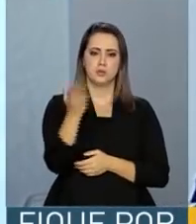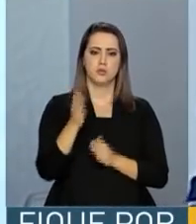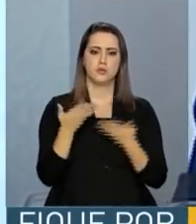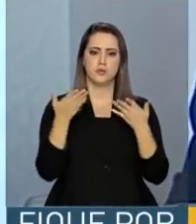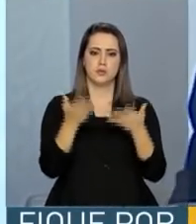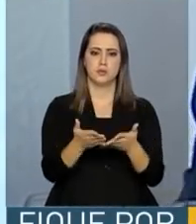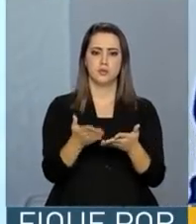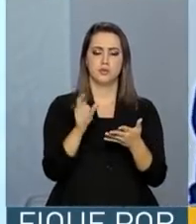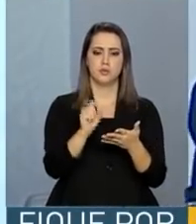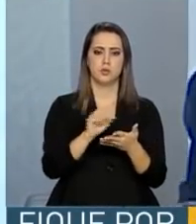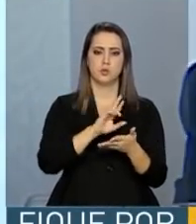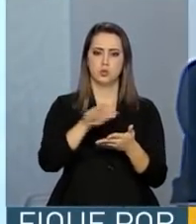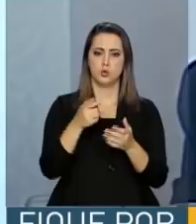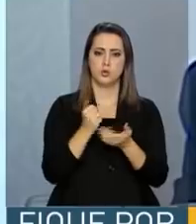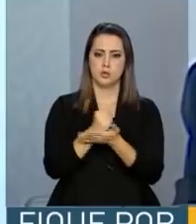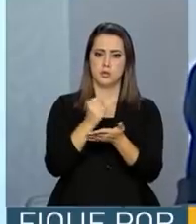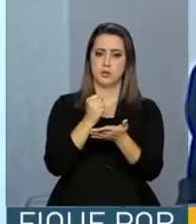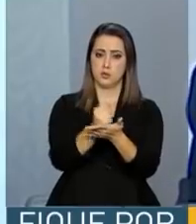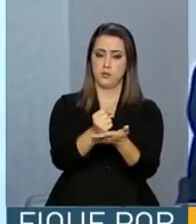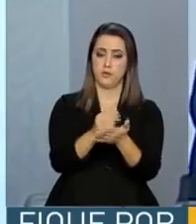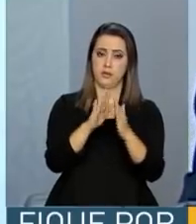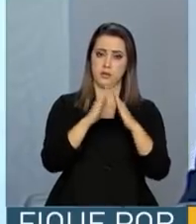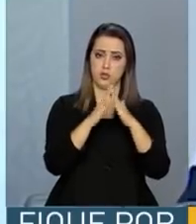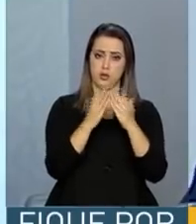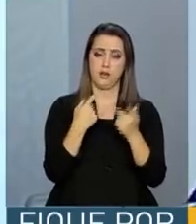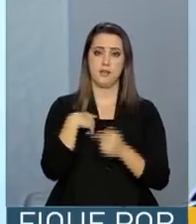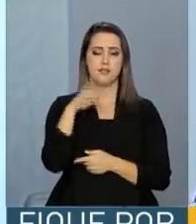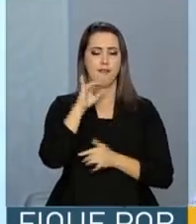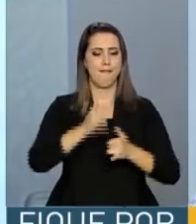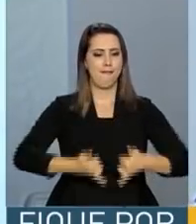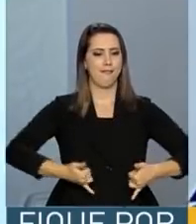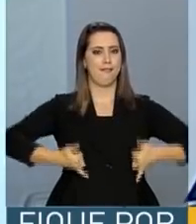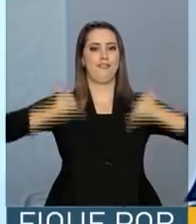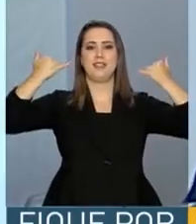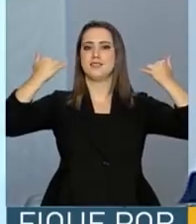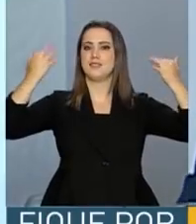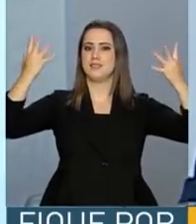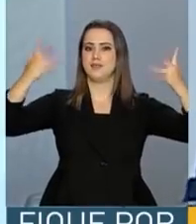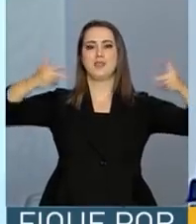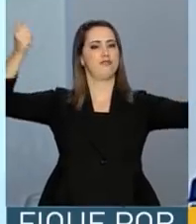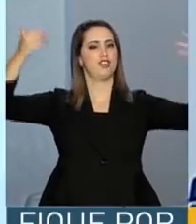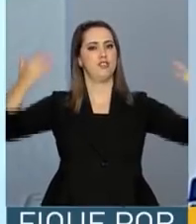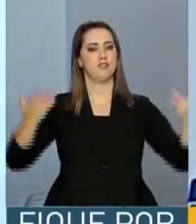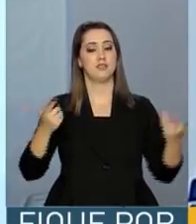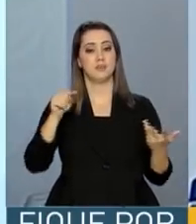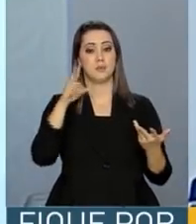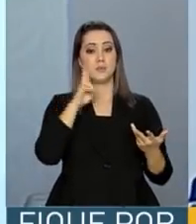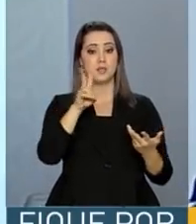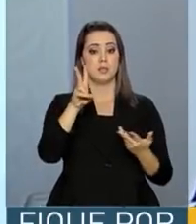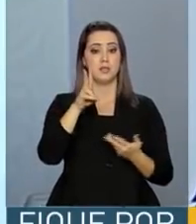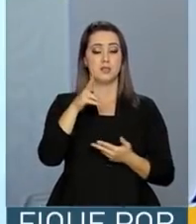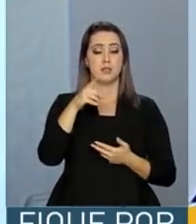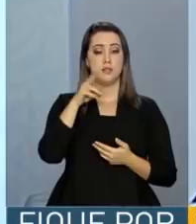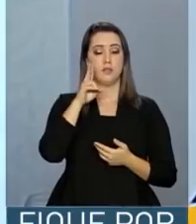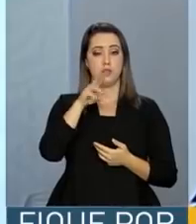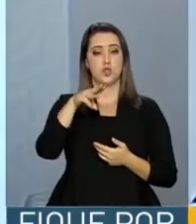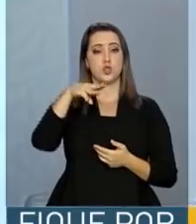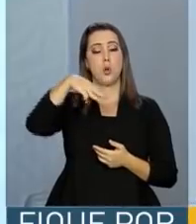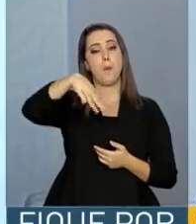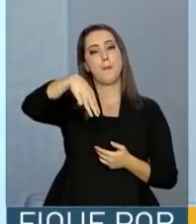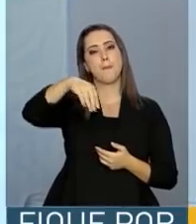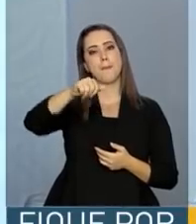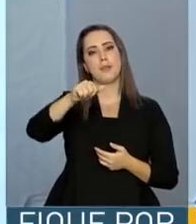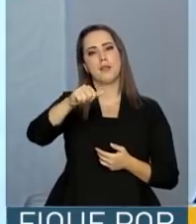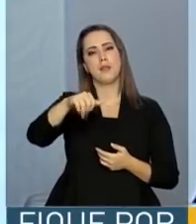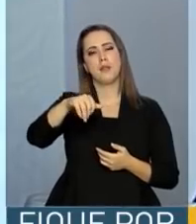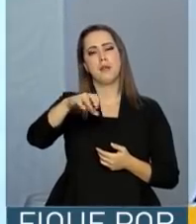certamente de algumas dessas entregas é uma festa extraordinária do exemplo em maceió por exemplo mandou um